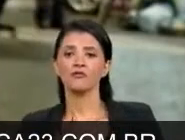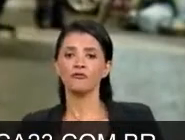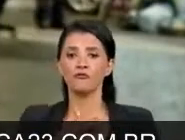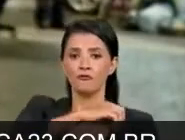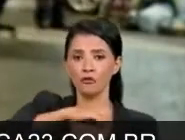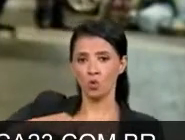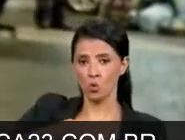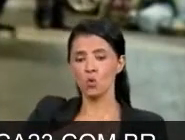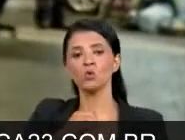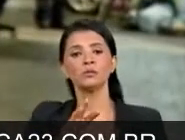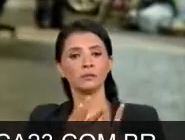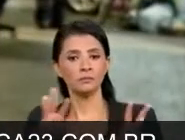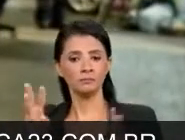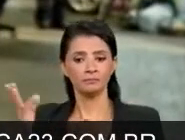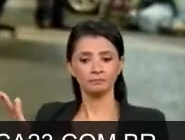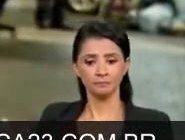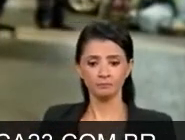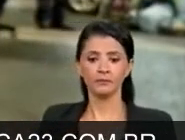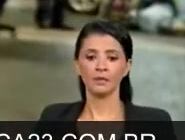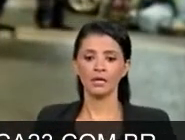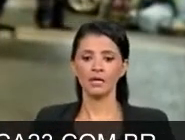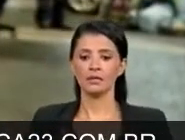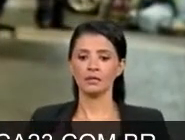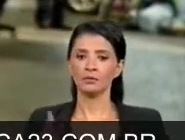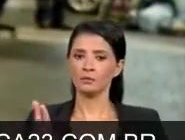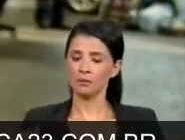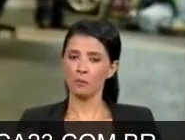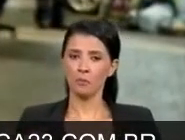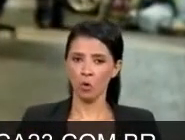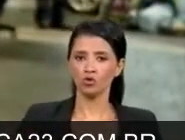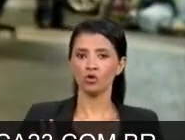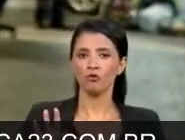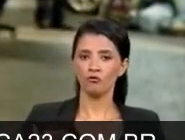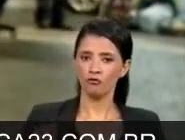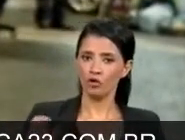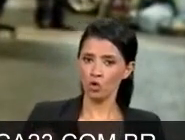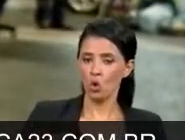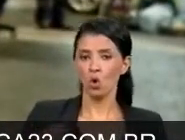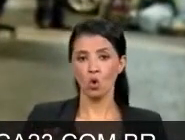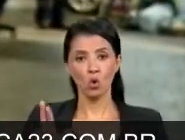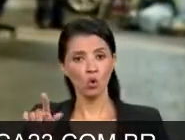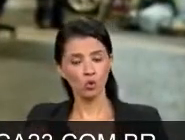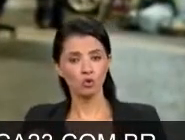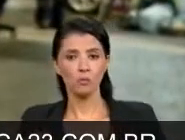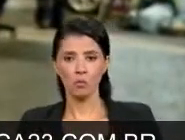no endereço www.fiocruz.br.